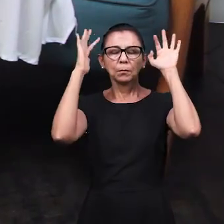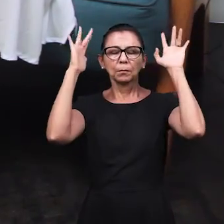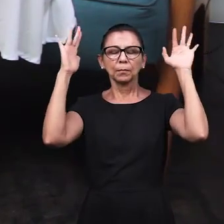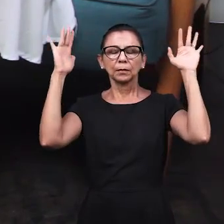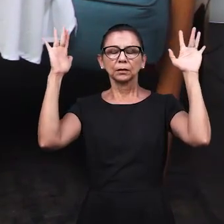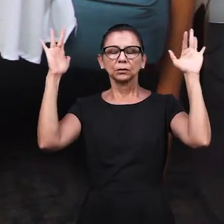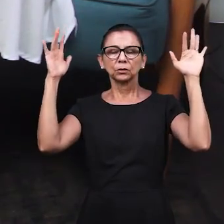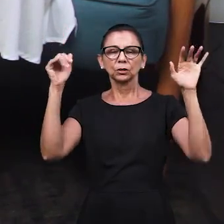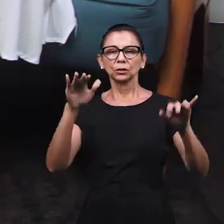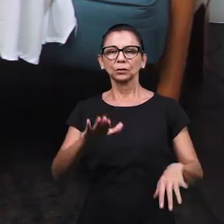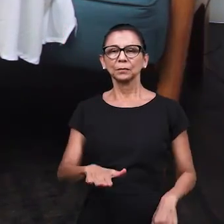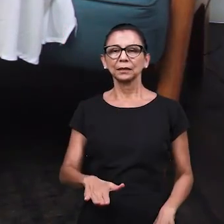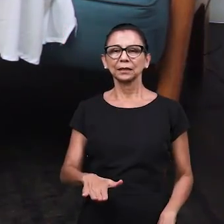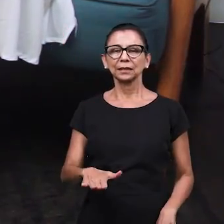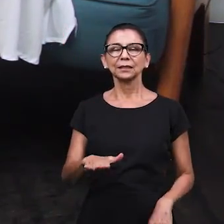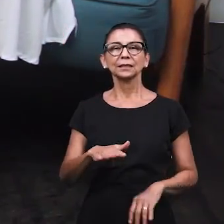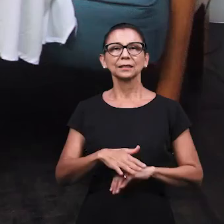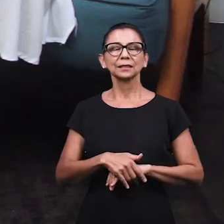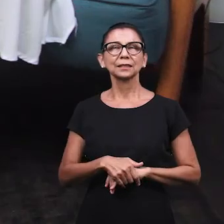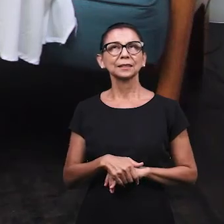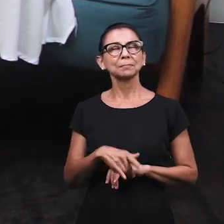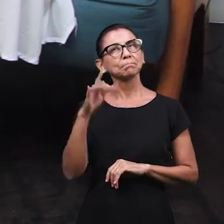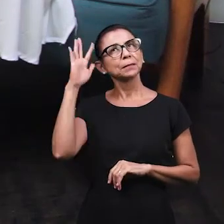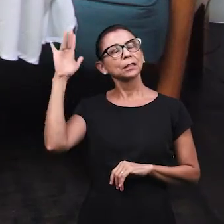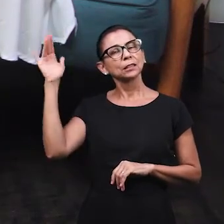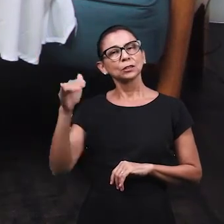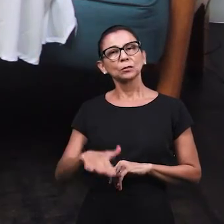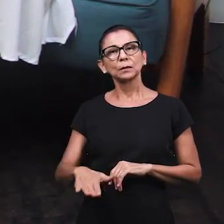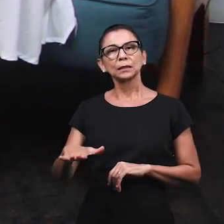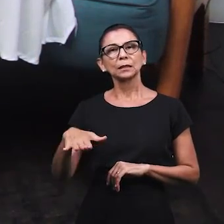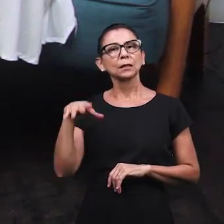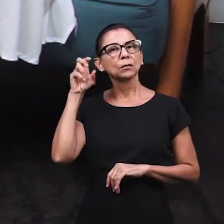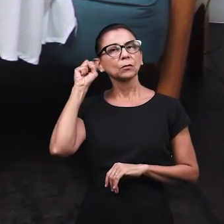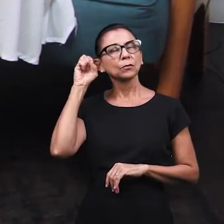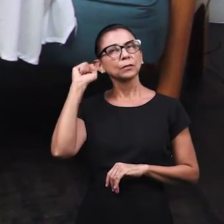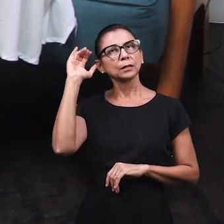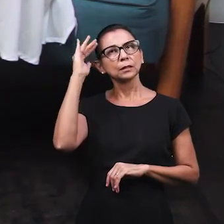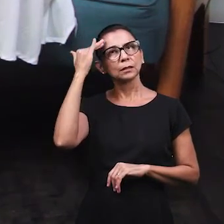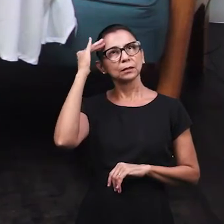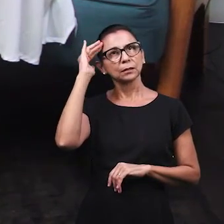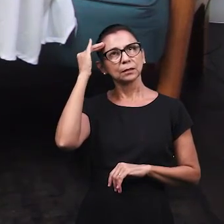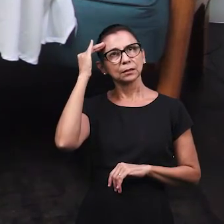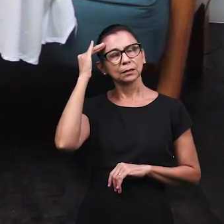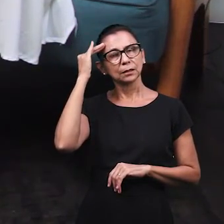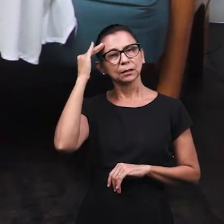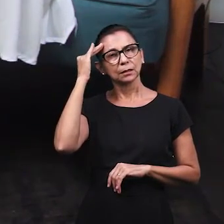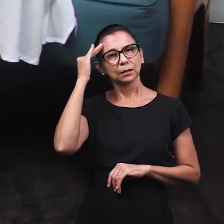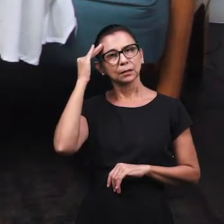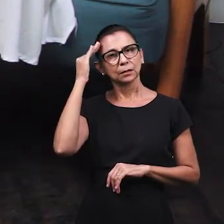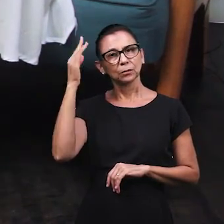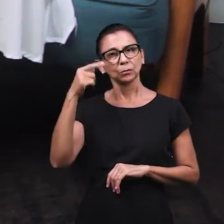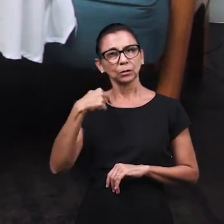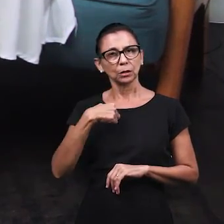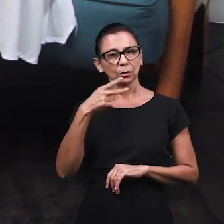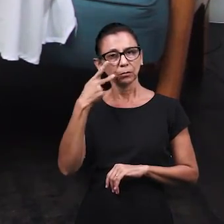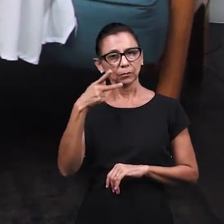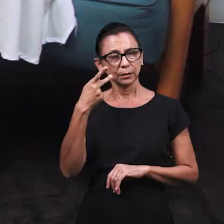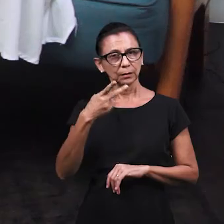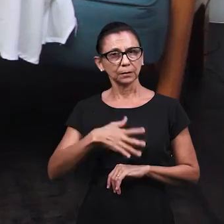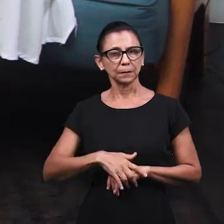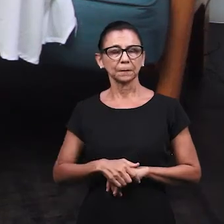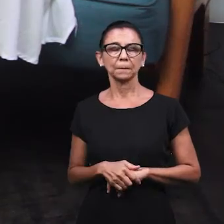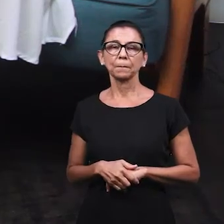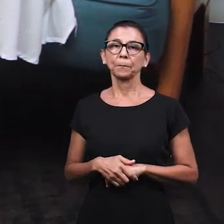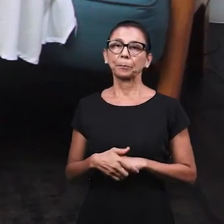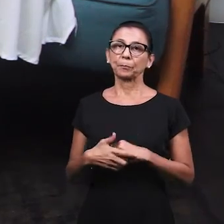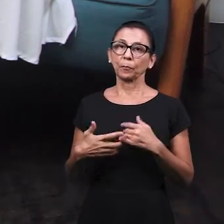na minha frente. Eu estou gravando para uma criança me ouvindo, entendendo o que eu estou querendo dizer, o que eu estou querendo explicar. Então a experiência